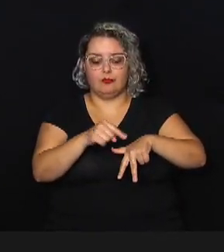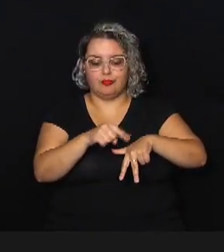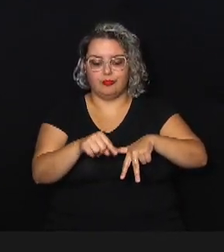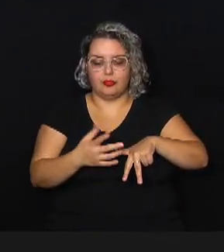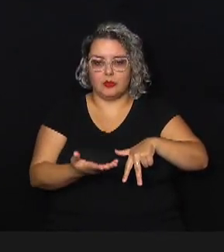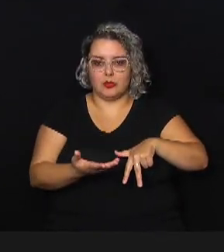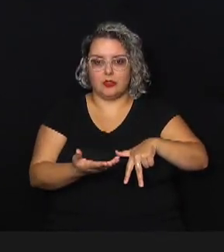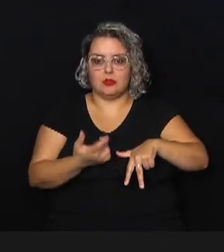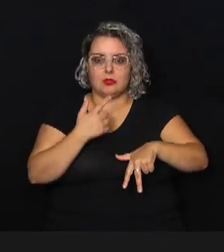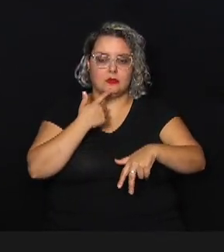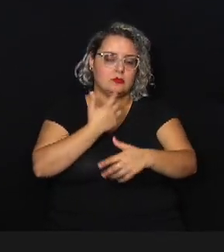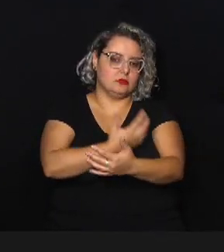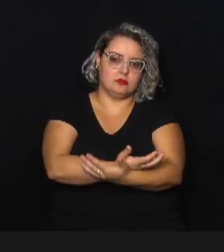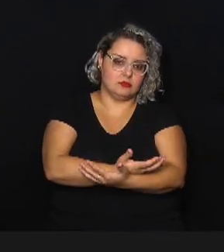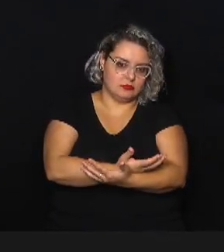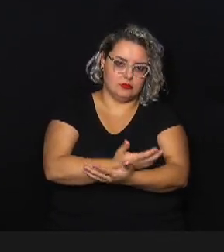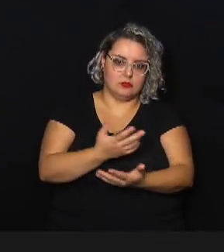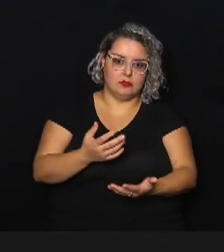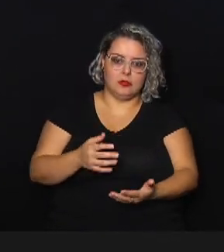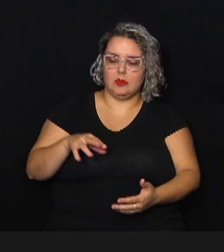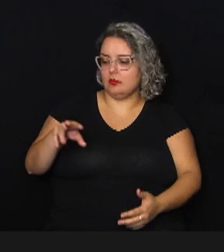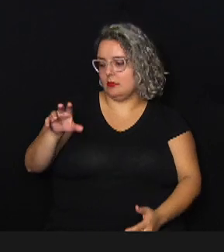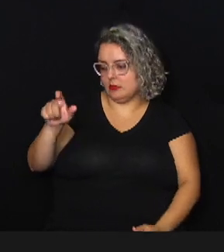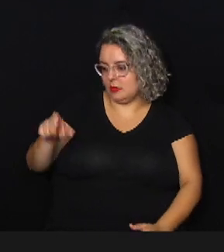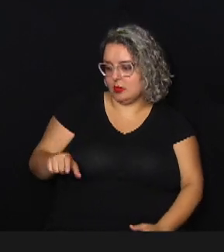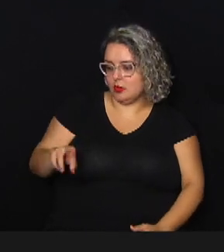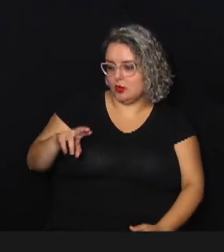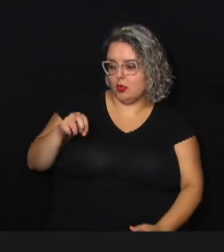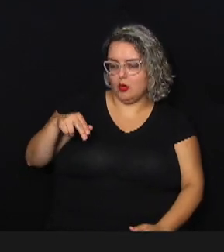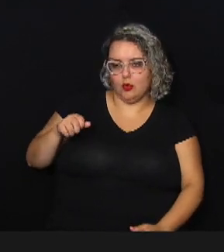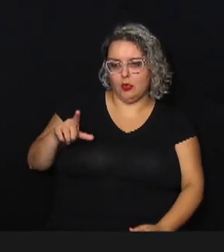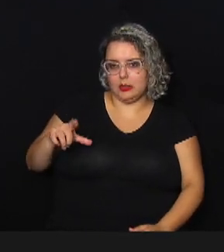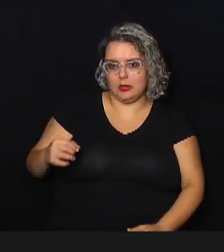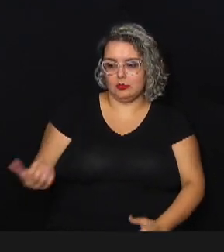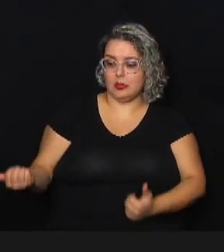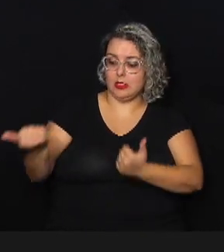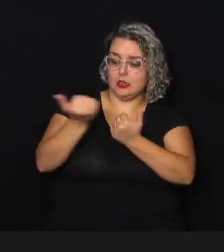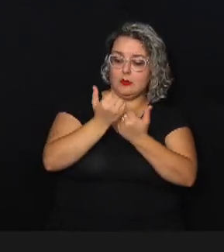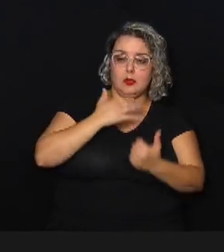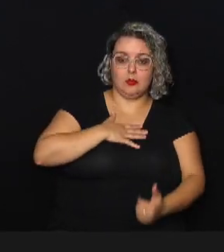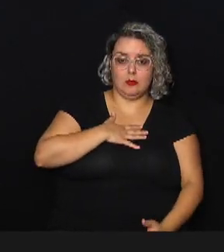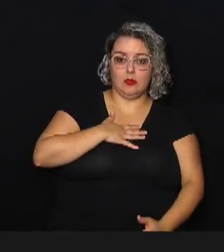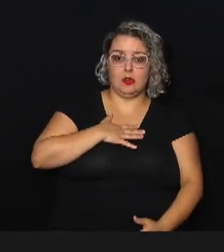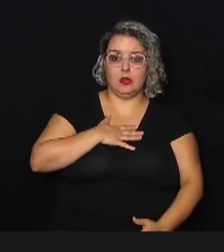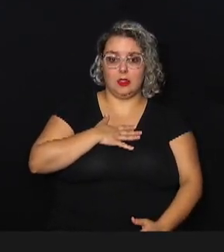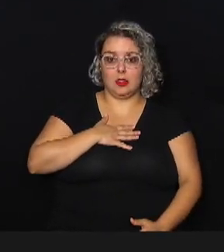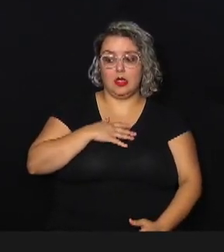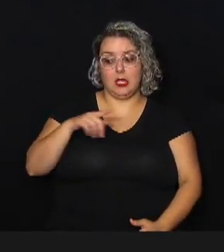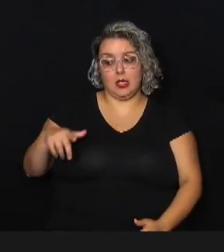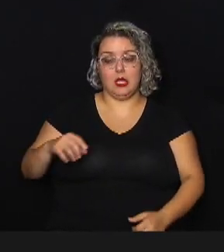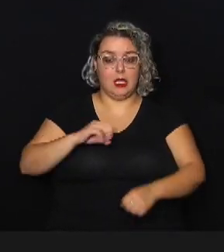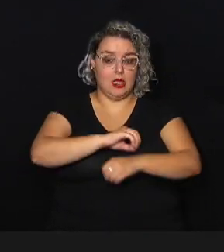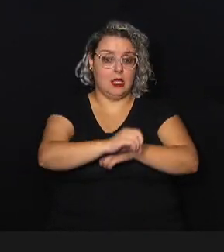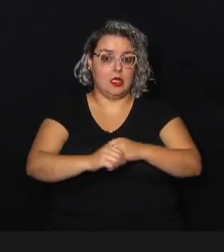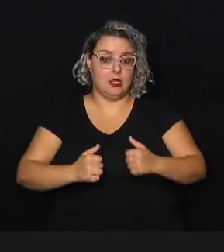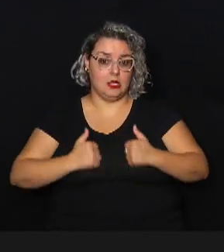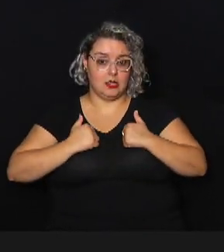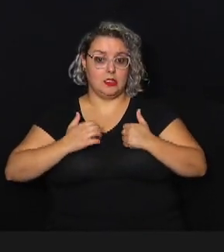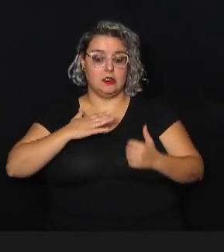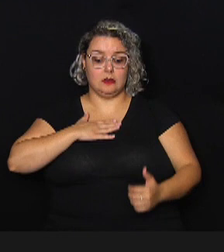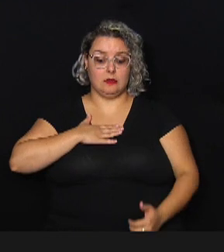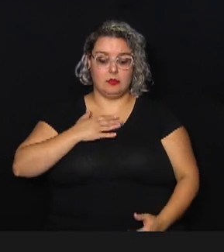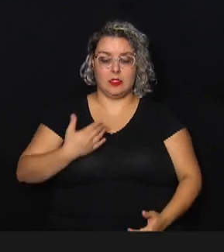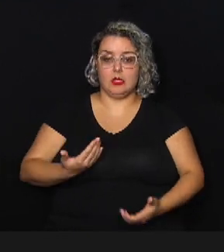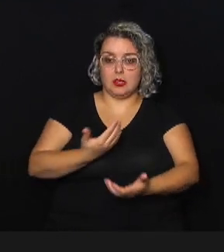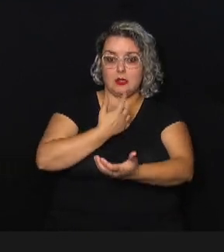medula do Ronaldo e transplantou em mim, as células de defesa do Ronaldo, que estão lá agora na minha medula, vai